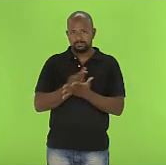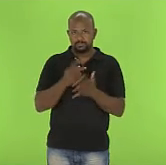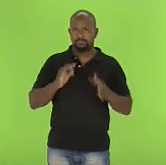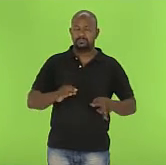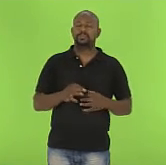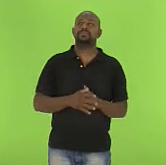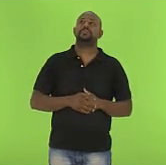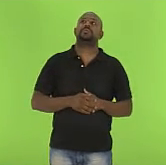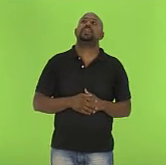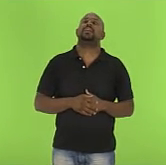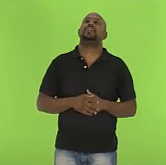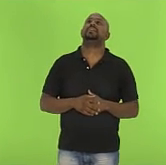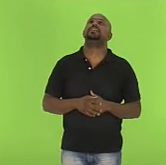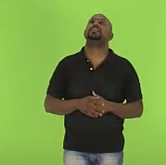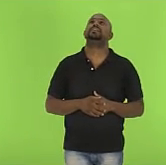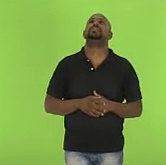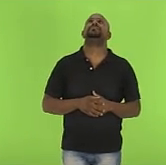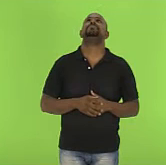isso acontecer.